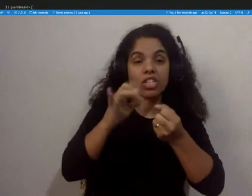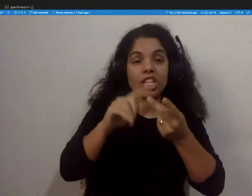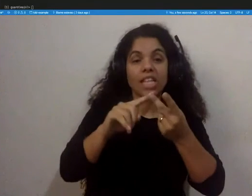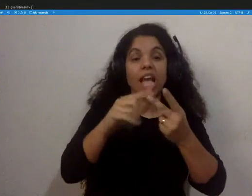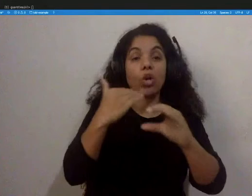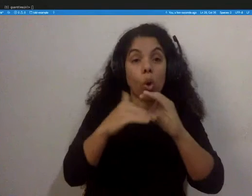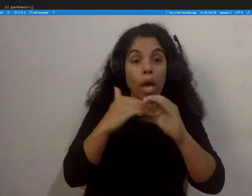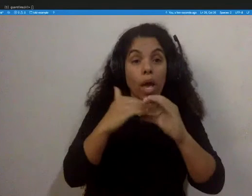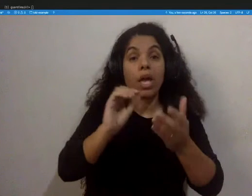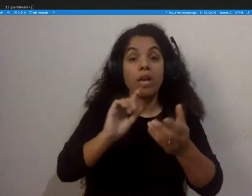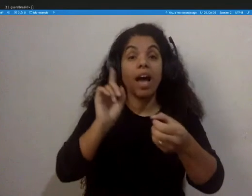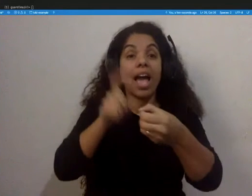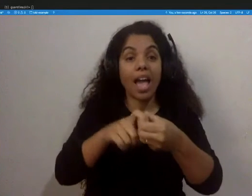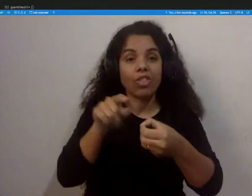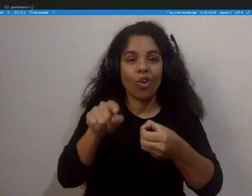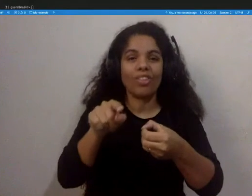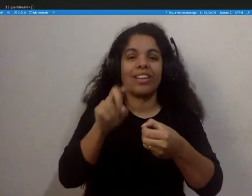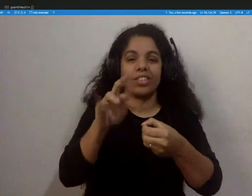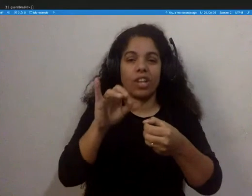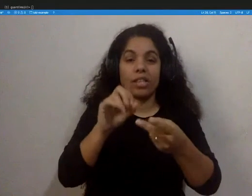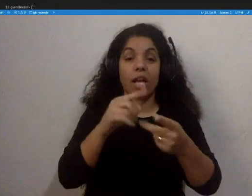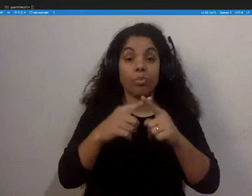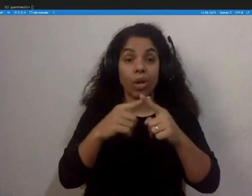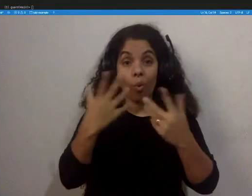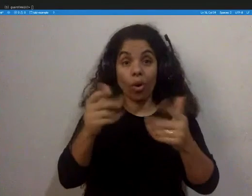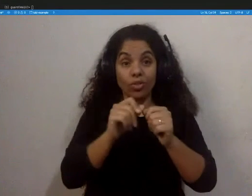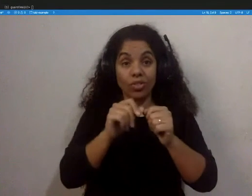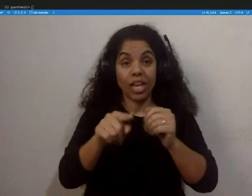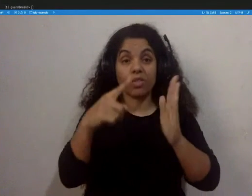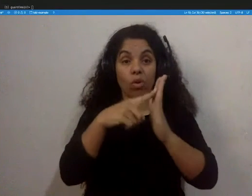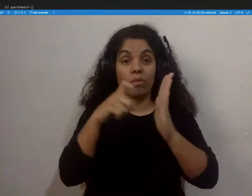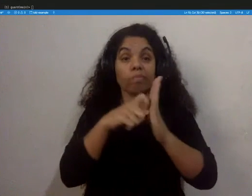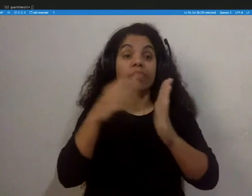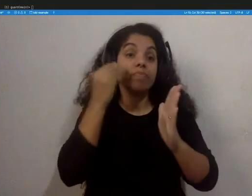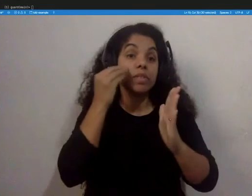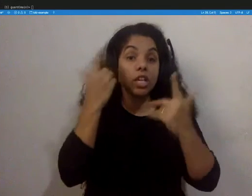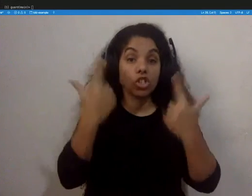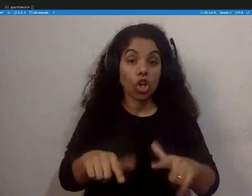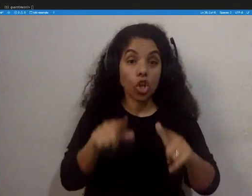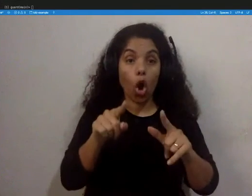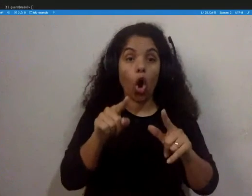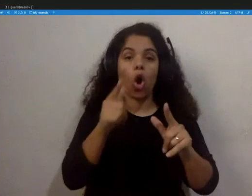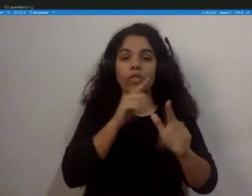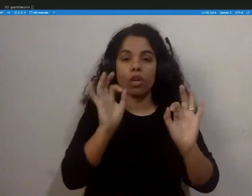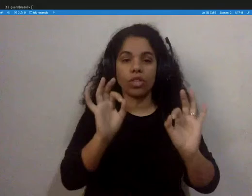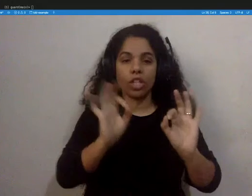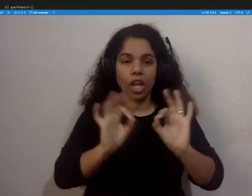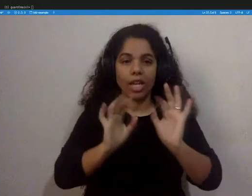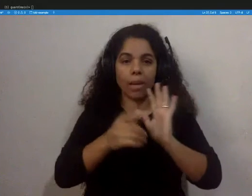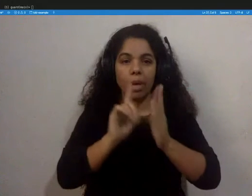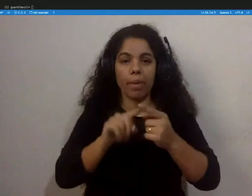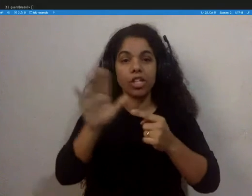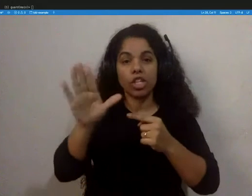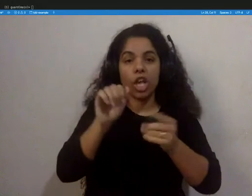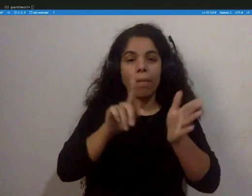destinatário. Porque quando eu fizer isso, e eu for rodar o meu teste de novo, e aqui eu já vou deixar maceteado para a gente, que é chamar a